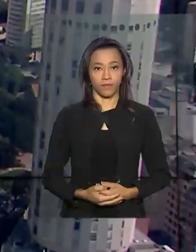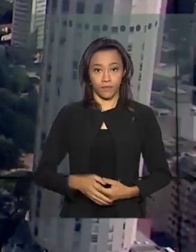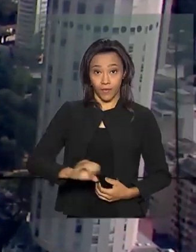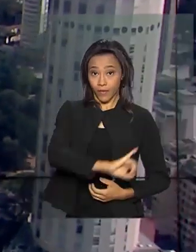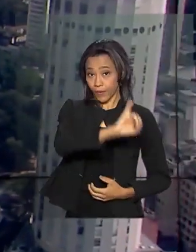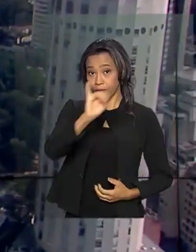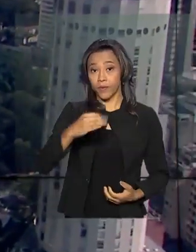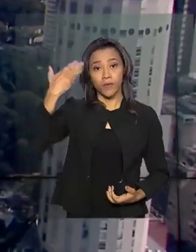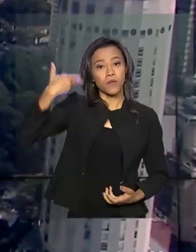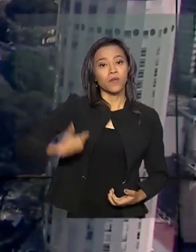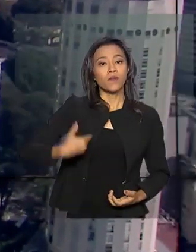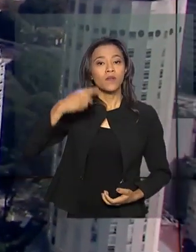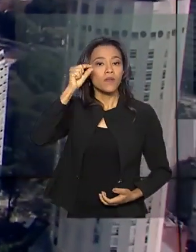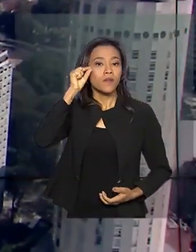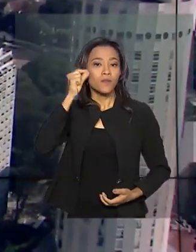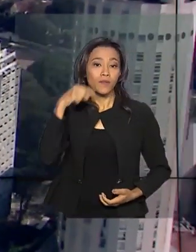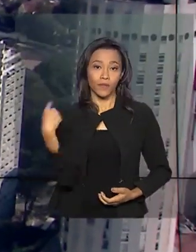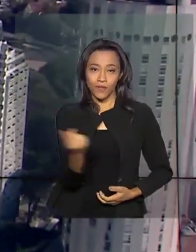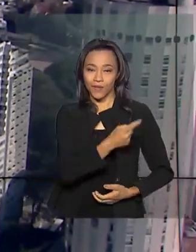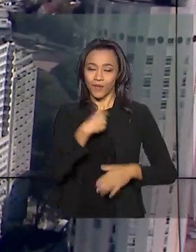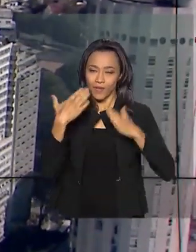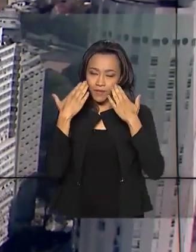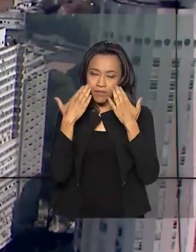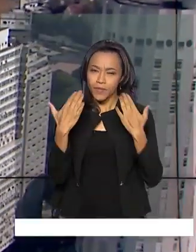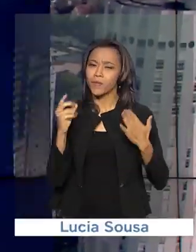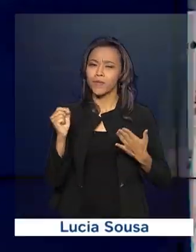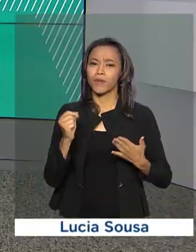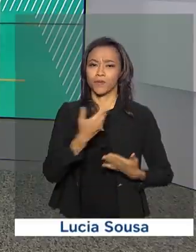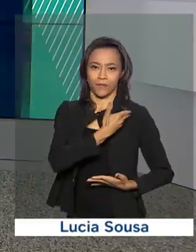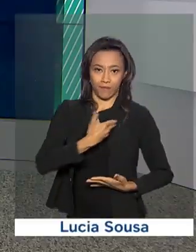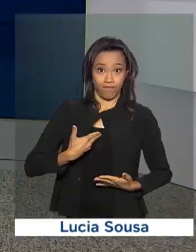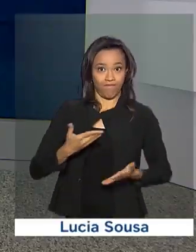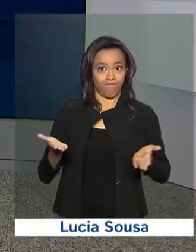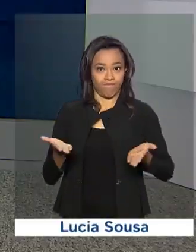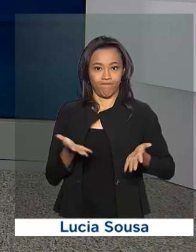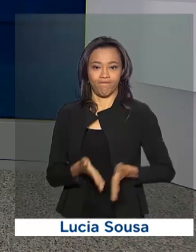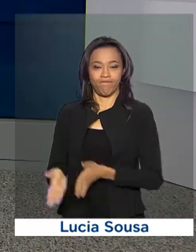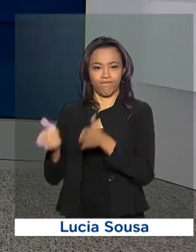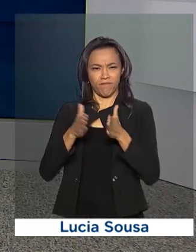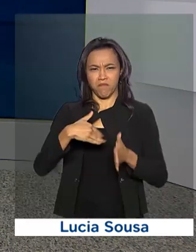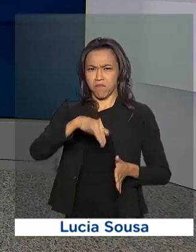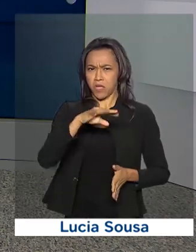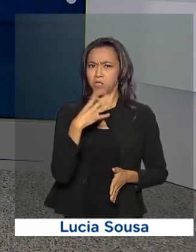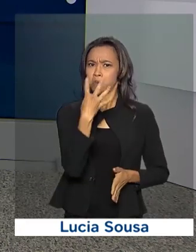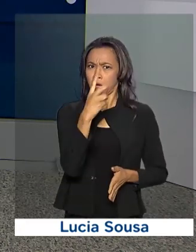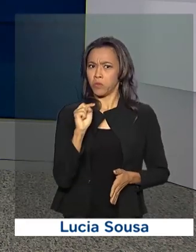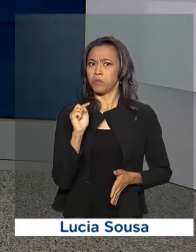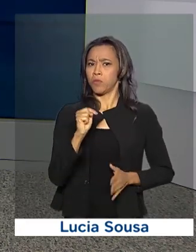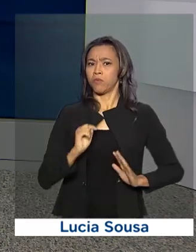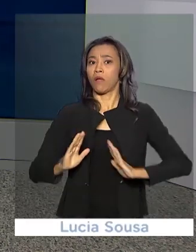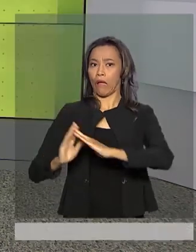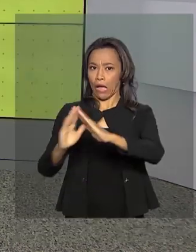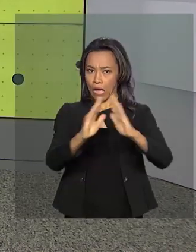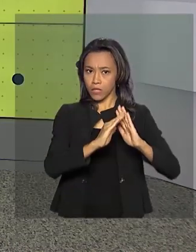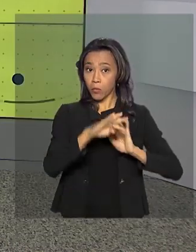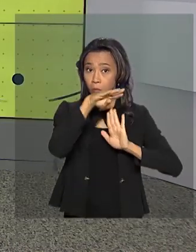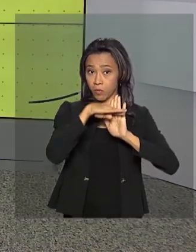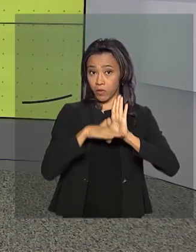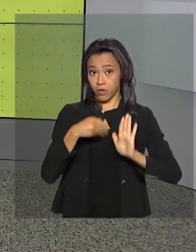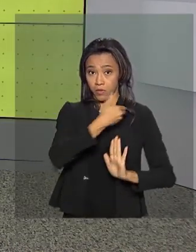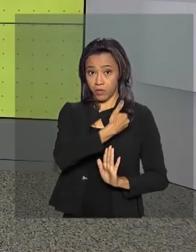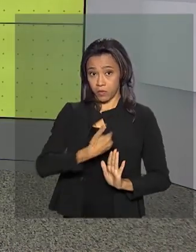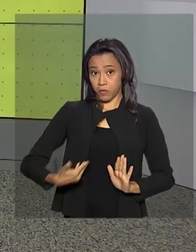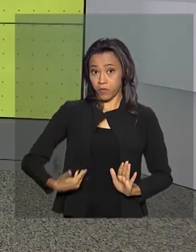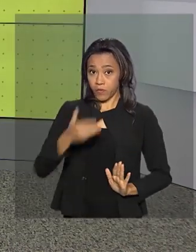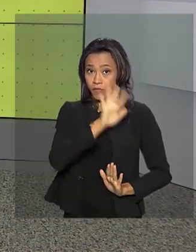Olá, eu sou o Roberto Camargo e estamos no ar com o Governo Agora. Mais de 4 mil moradias do Programa de Habitação Popular do